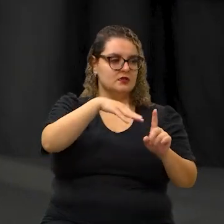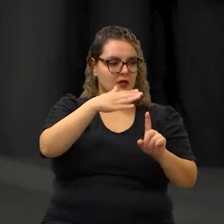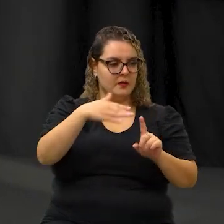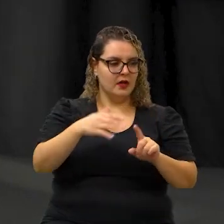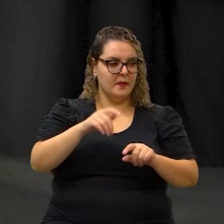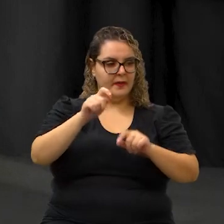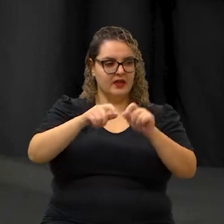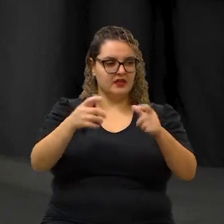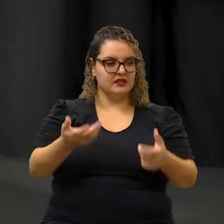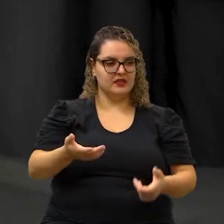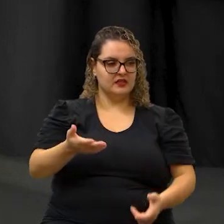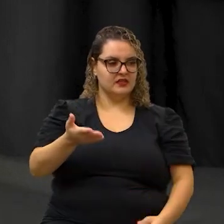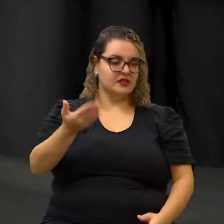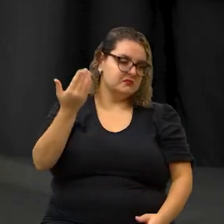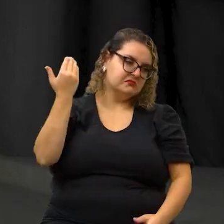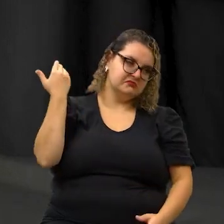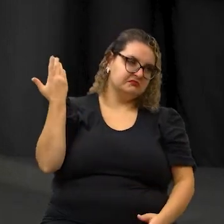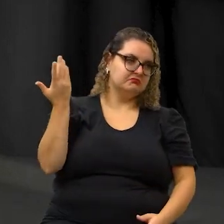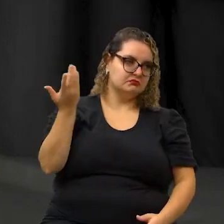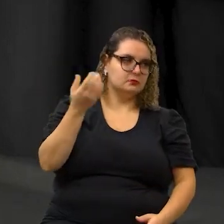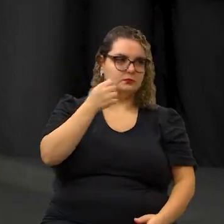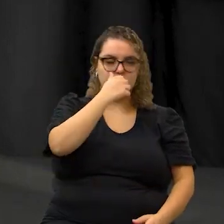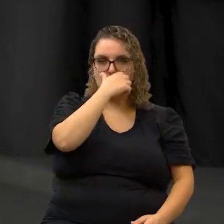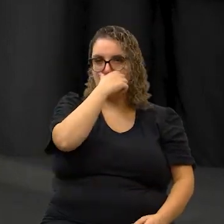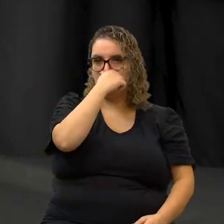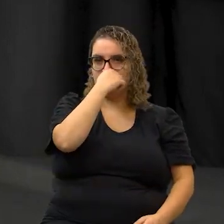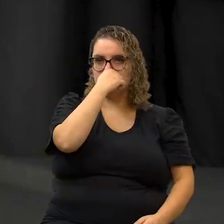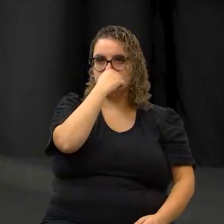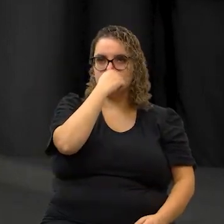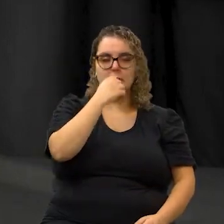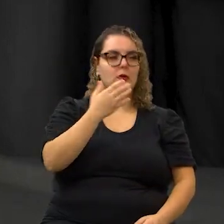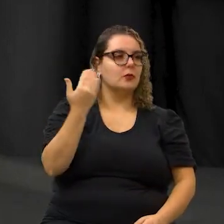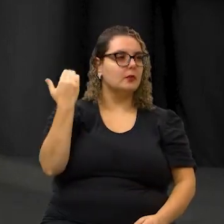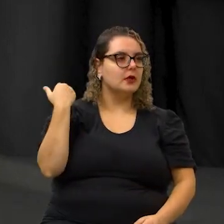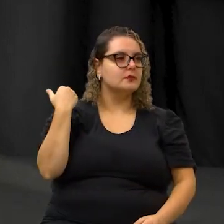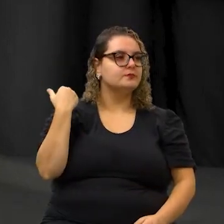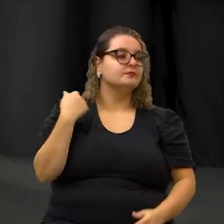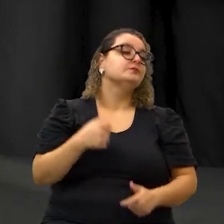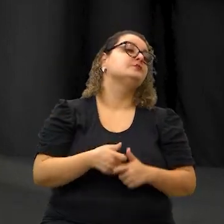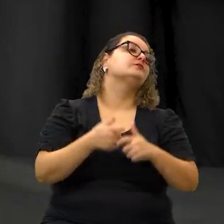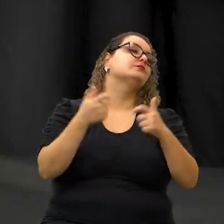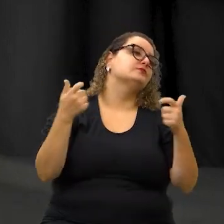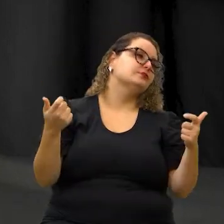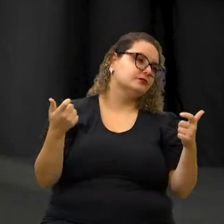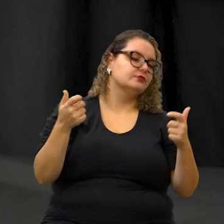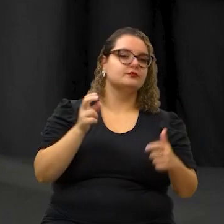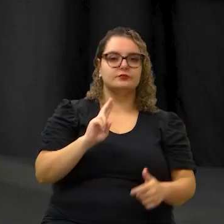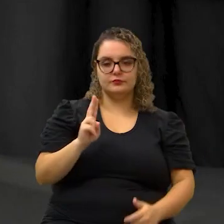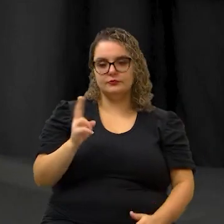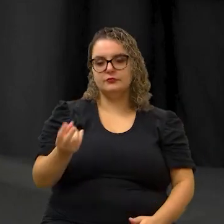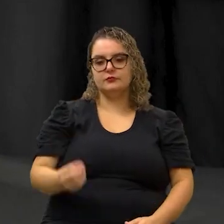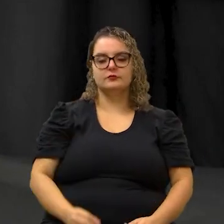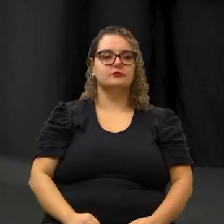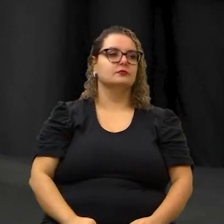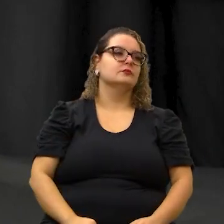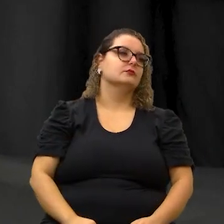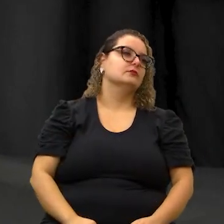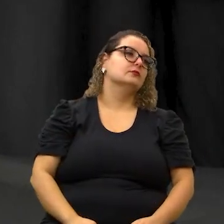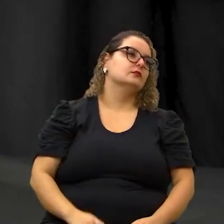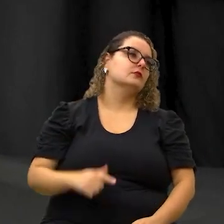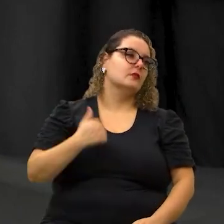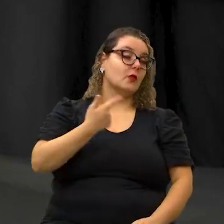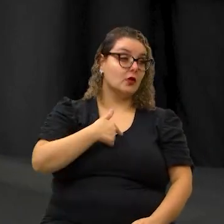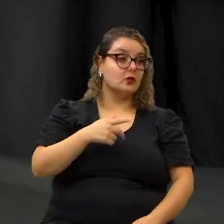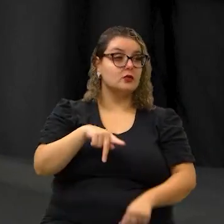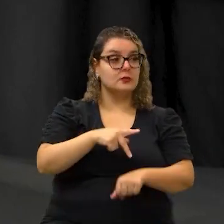homenagens a pessoas que né, foram considerados aí na época grandes, né,